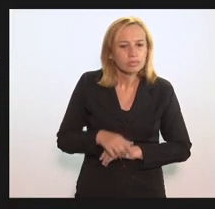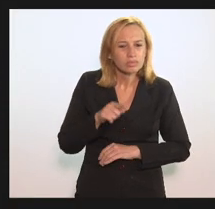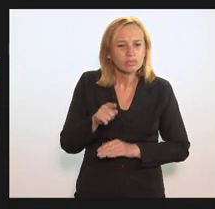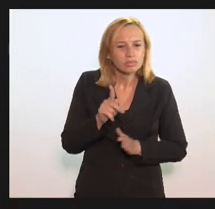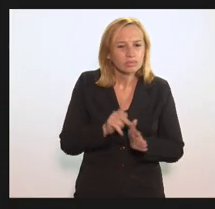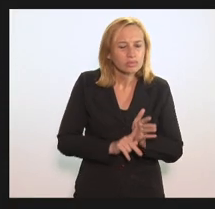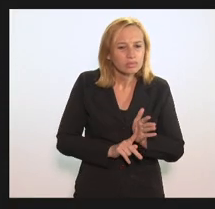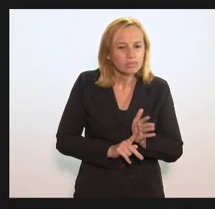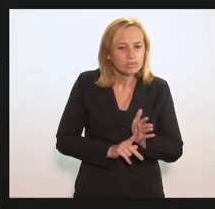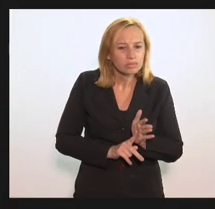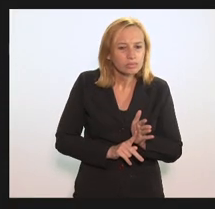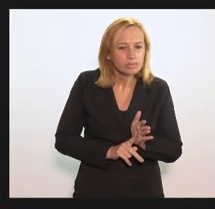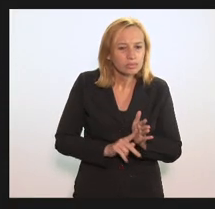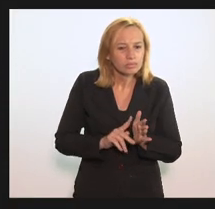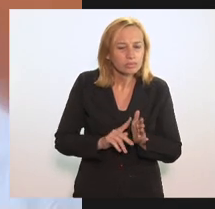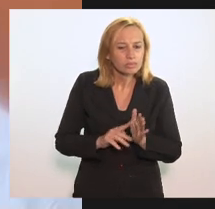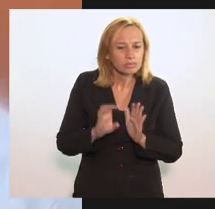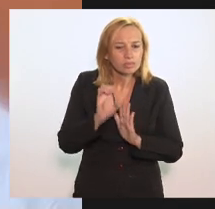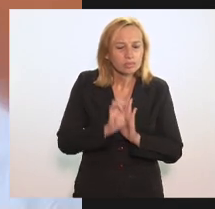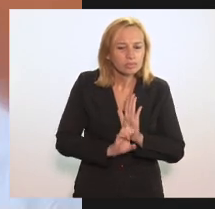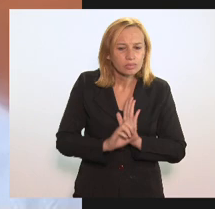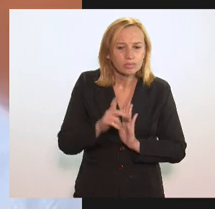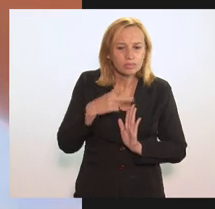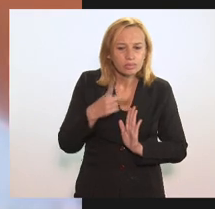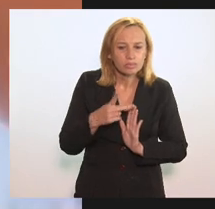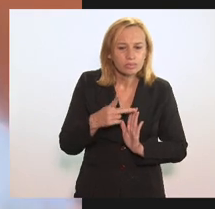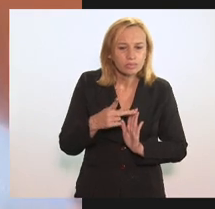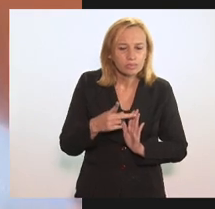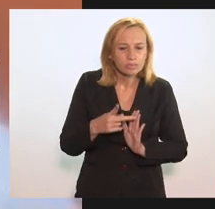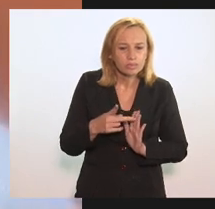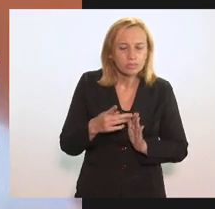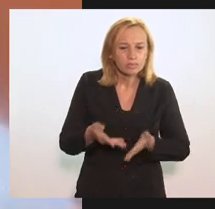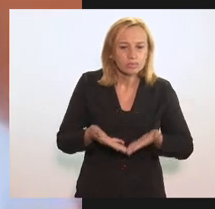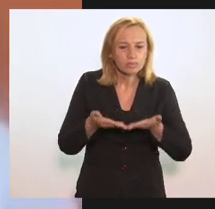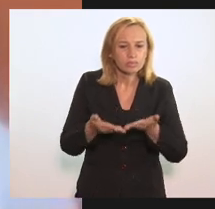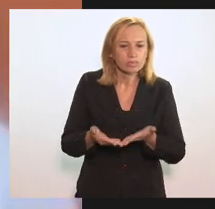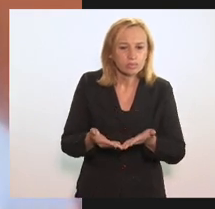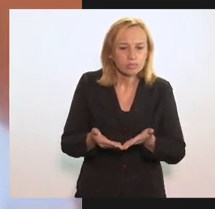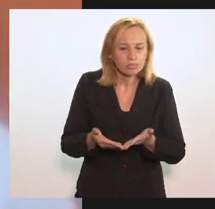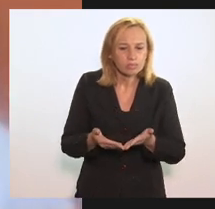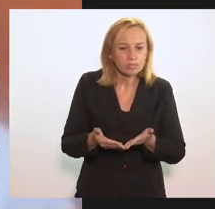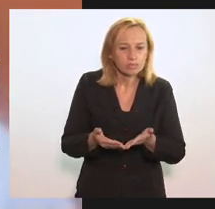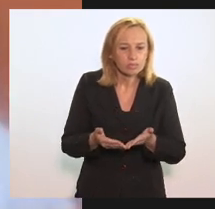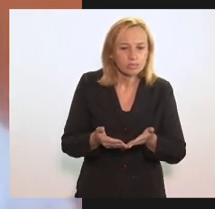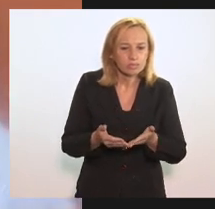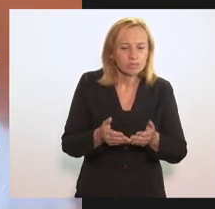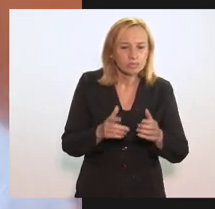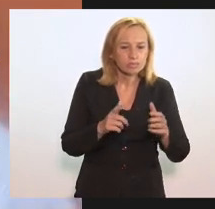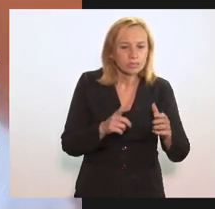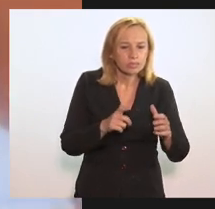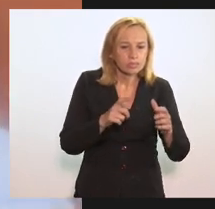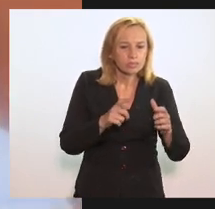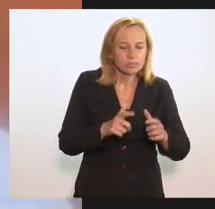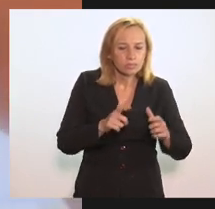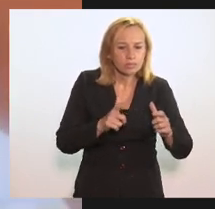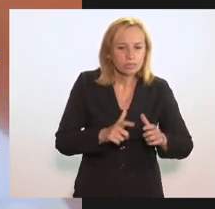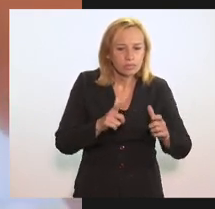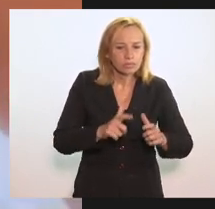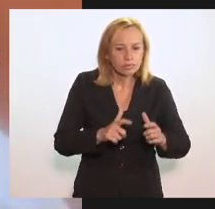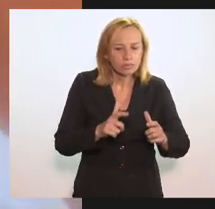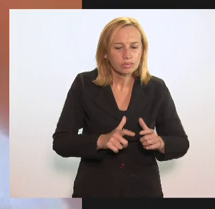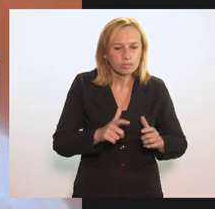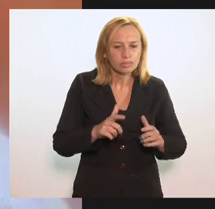projeto, a emenda diz o seguinte, dispõe sobre a oferta de alojamento para os profissionais de saúde da